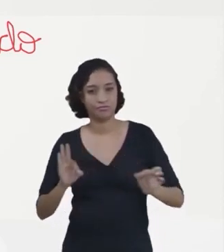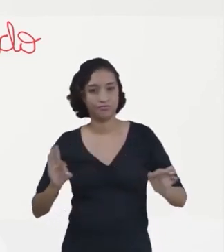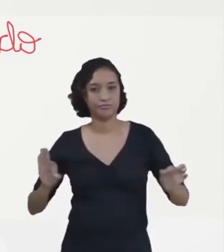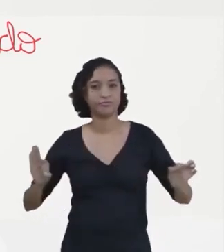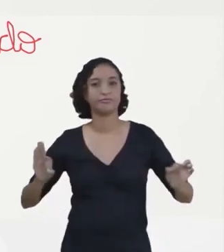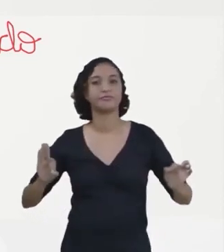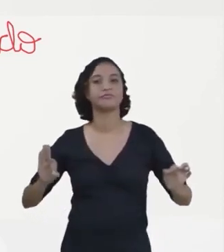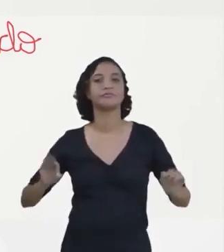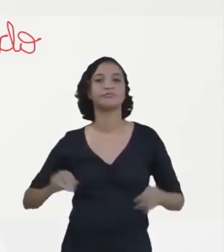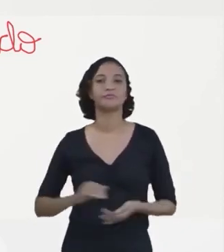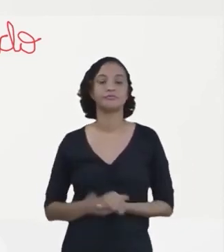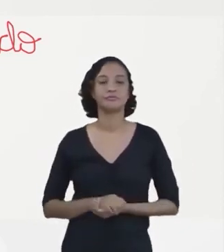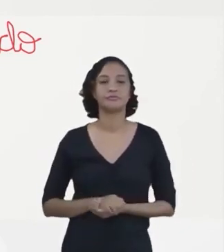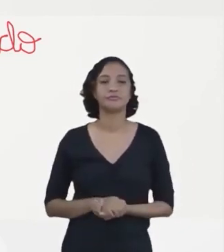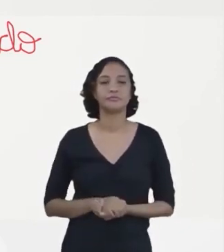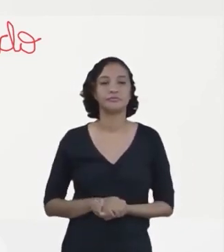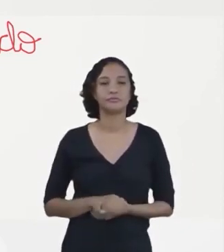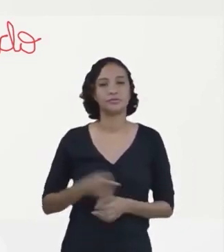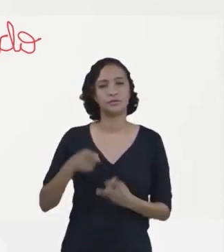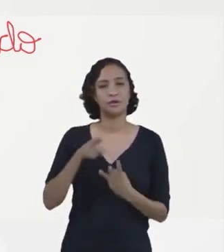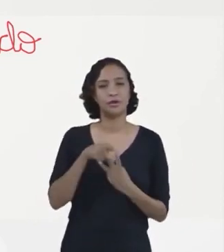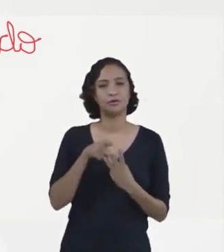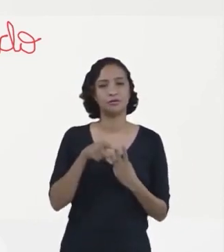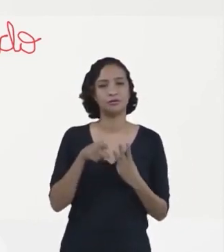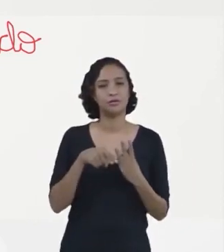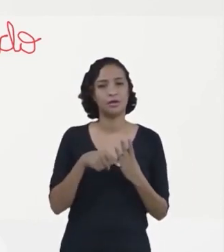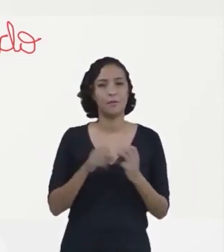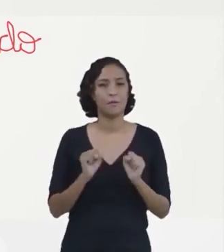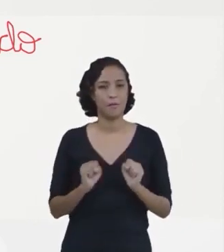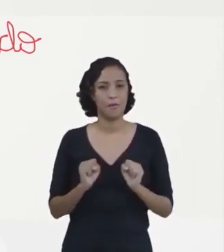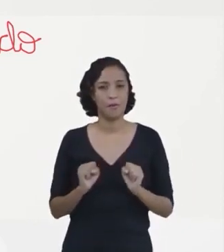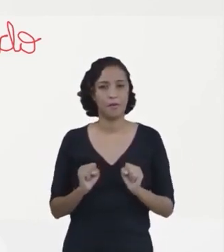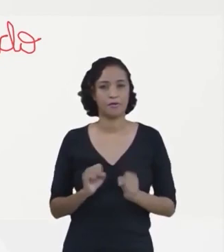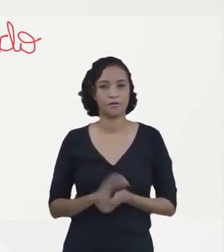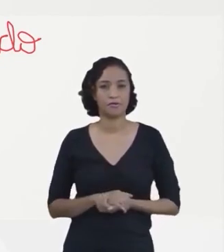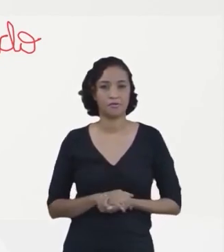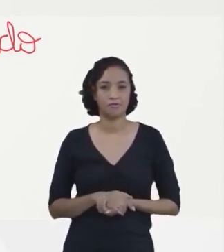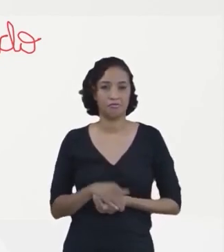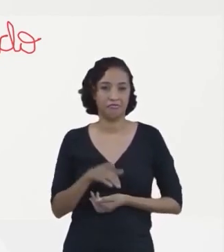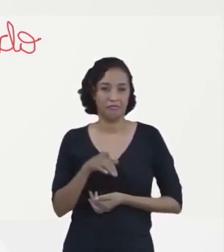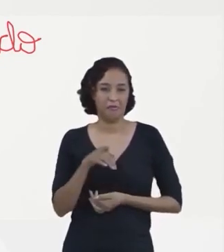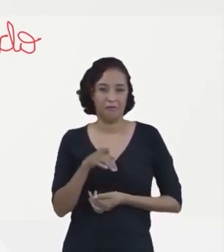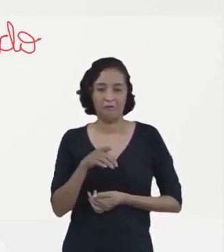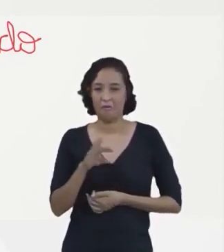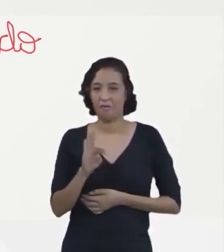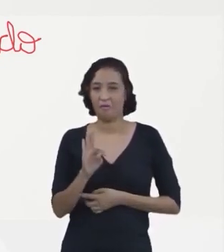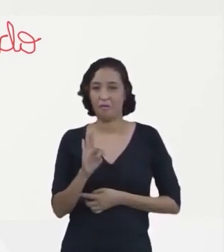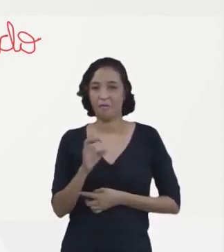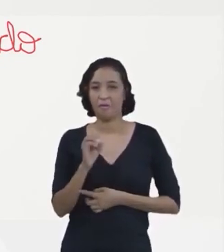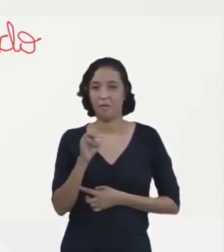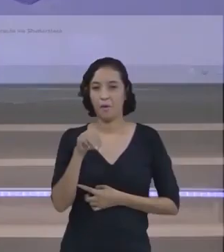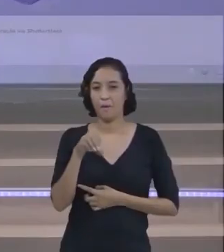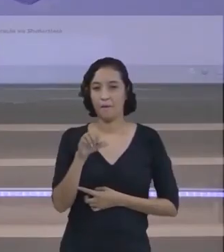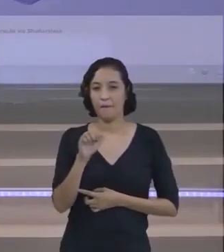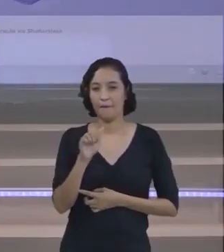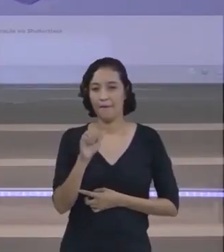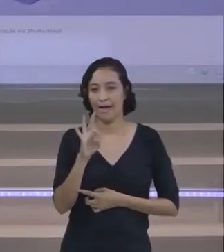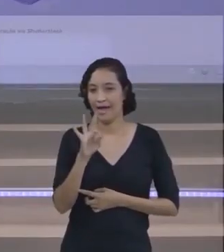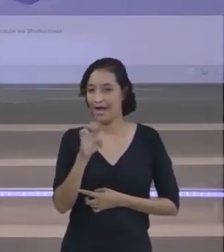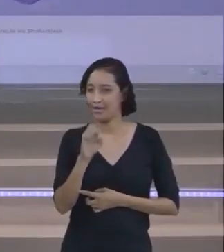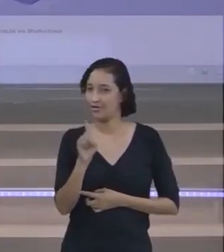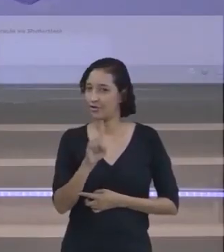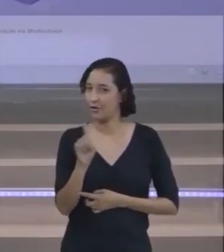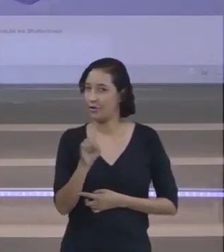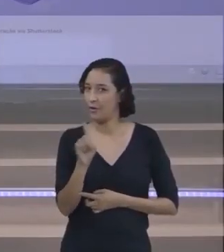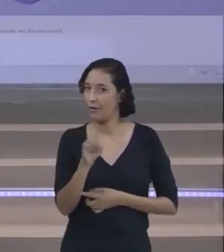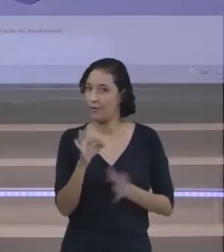Corda, tecido e fita. O tomate não compramos por metro. O tomate não compramos por